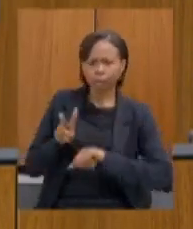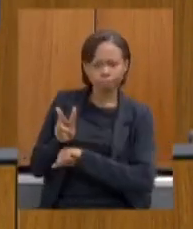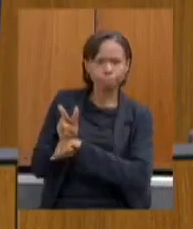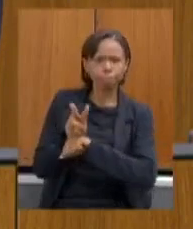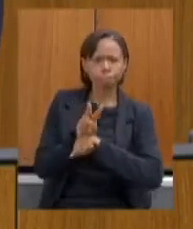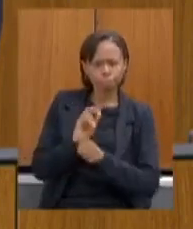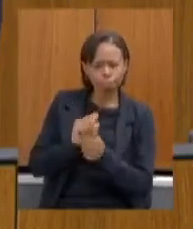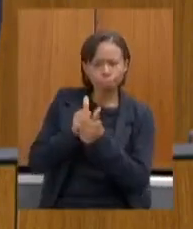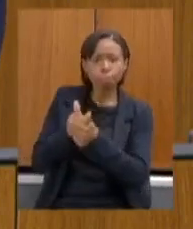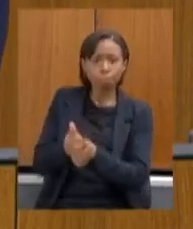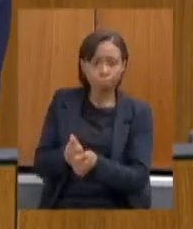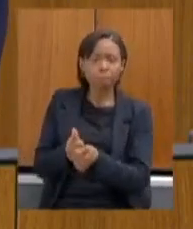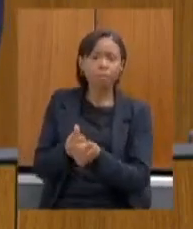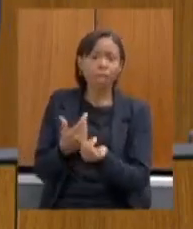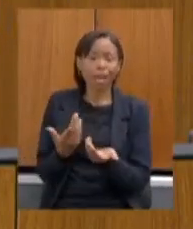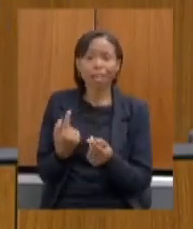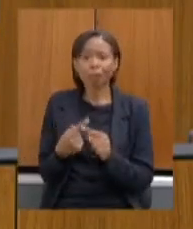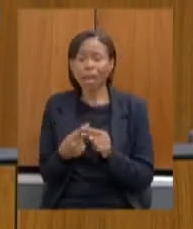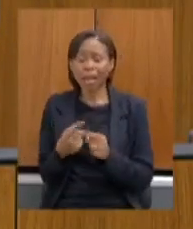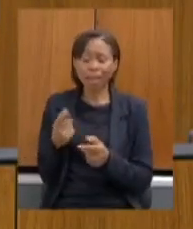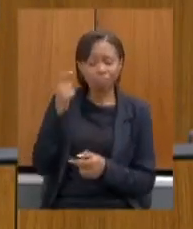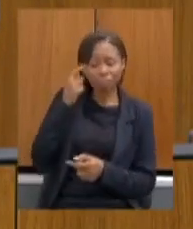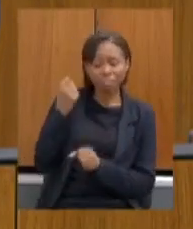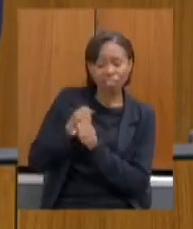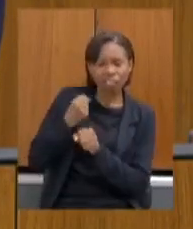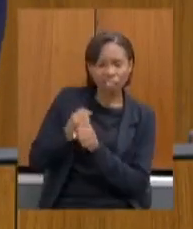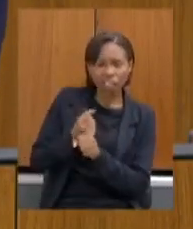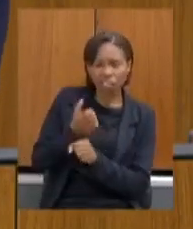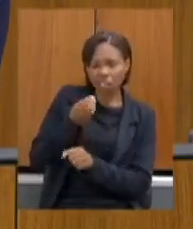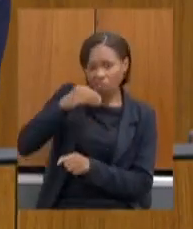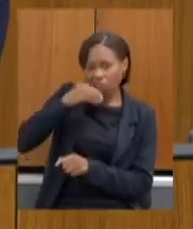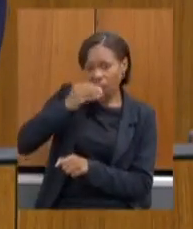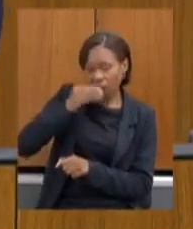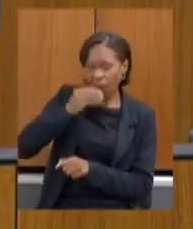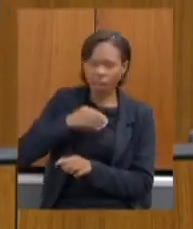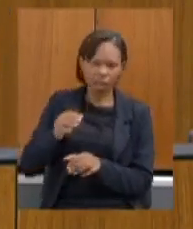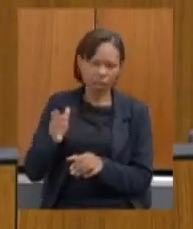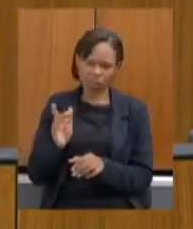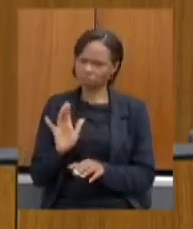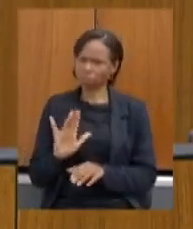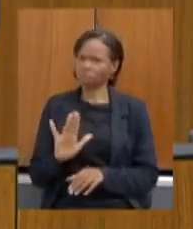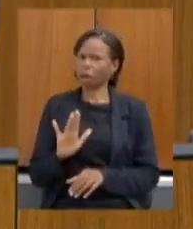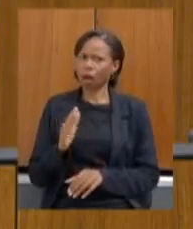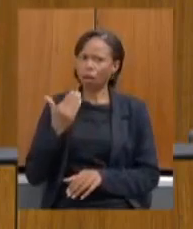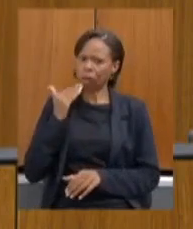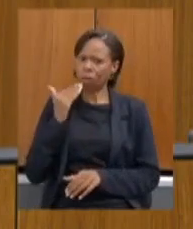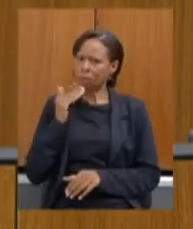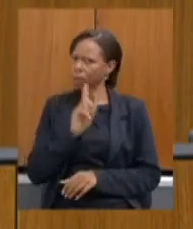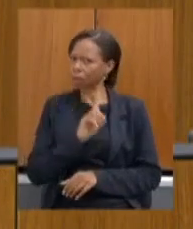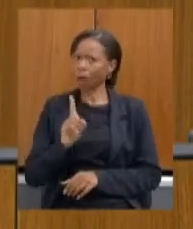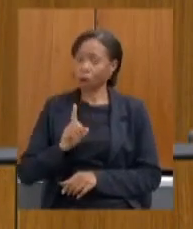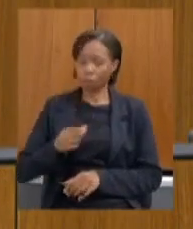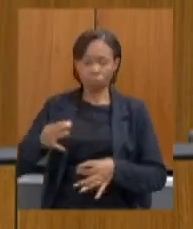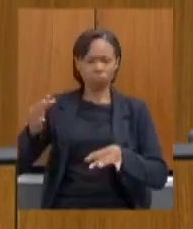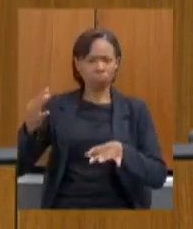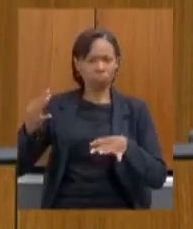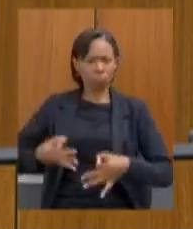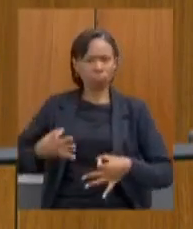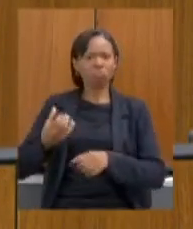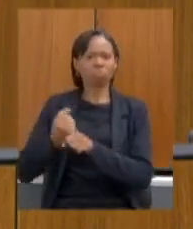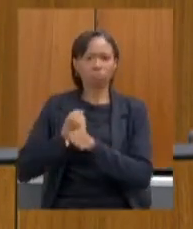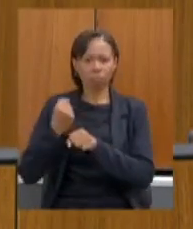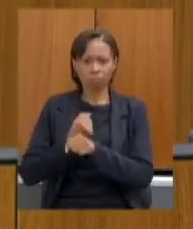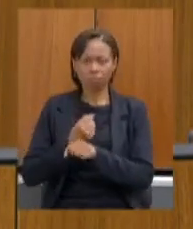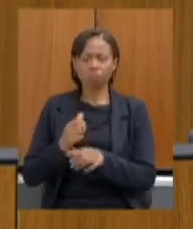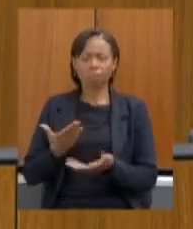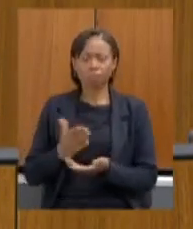de baixo custo não vai aguentar, não, é a estrada descartada, não não, é coisa bem feita. E aí, a nossa,